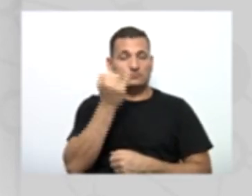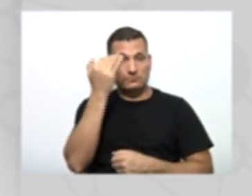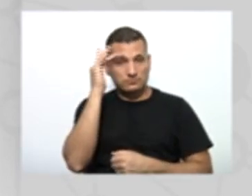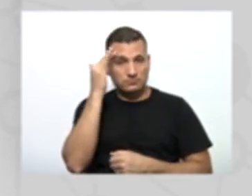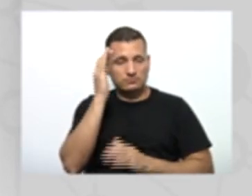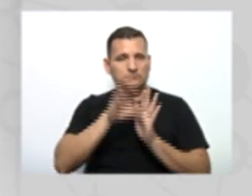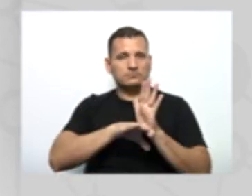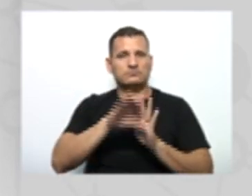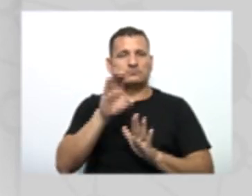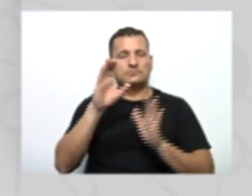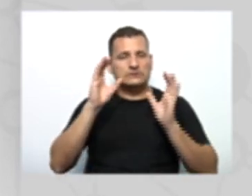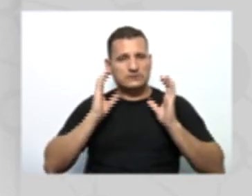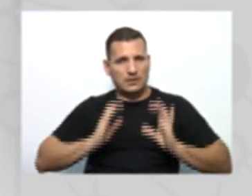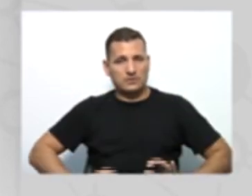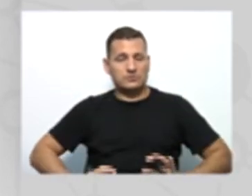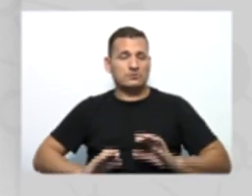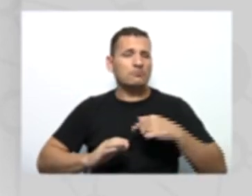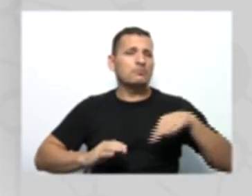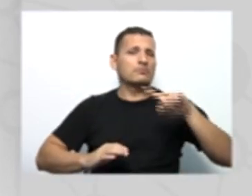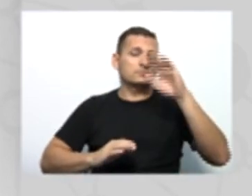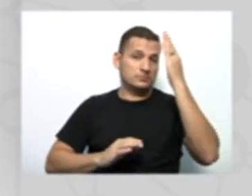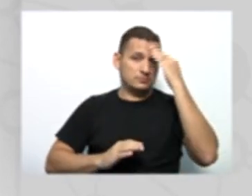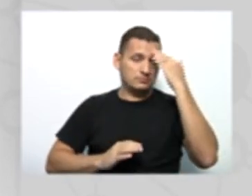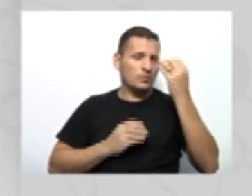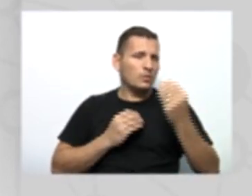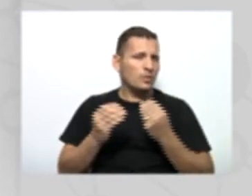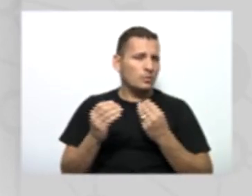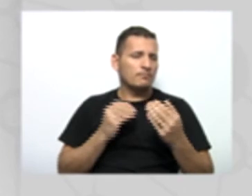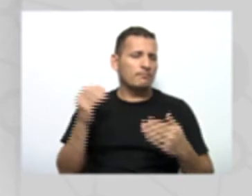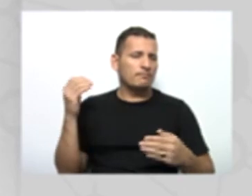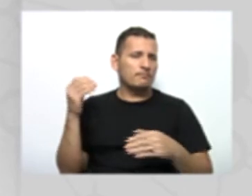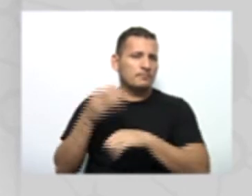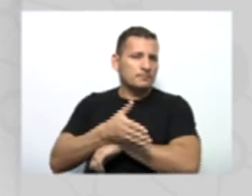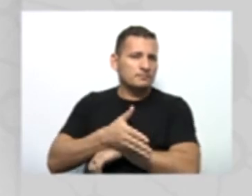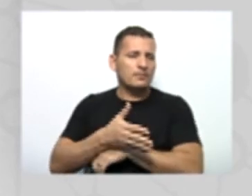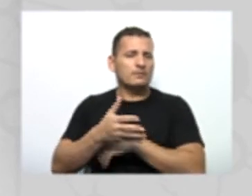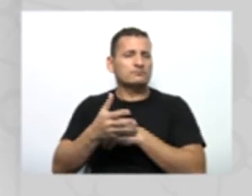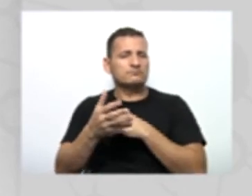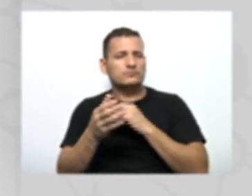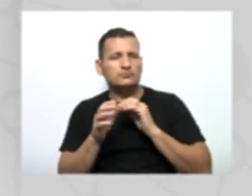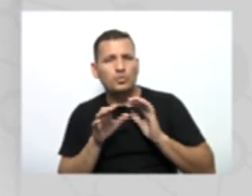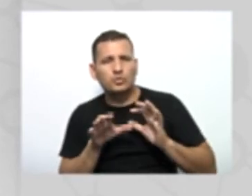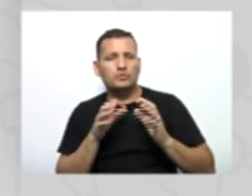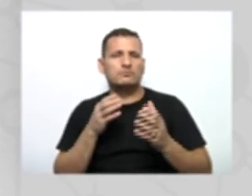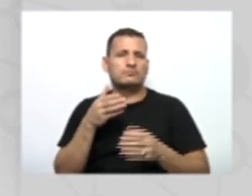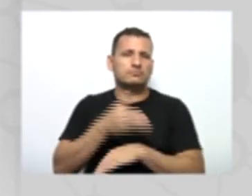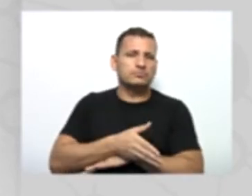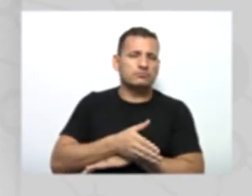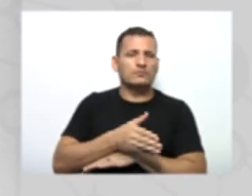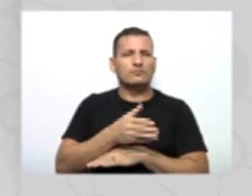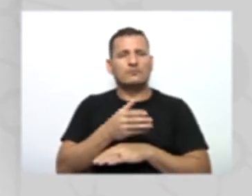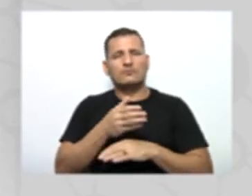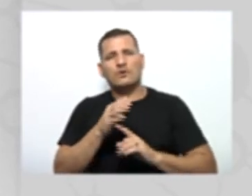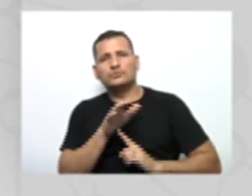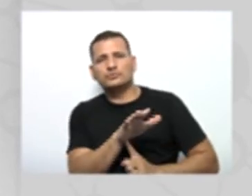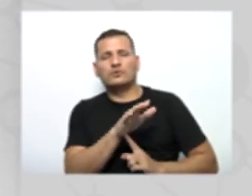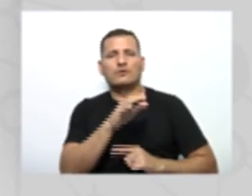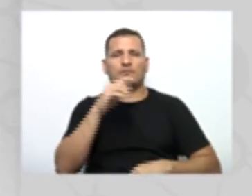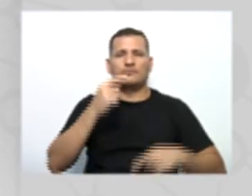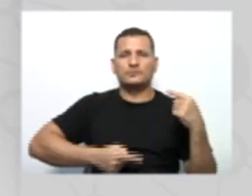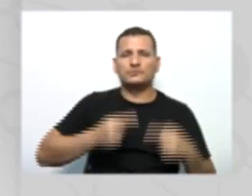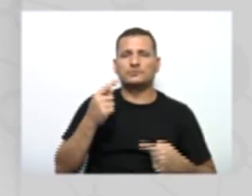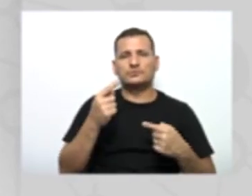e existem várias convenções sociais que nos ajudam a compreender qual é o nosso papel e de que forma